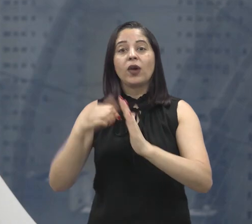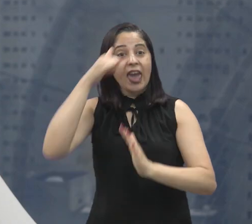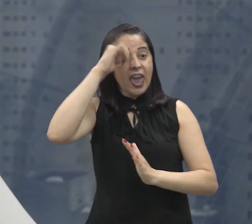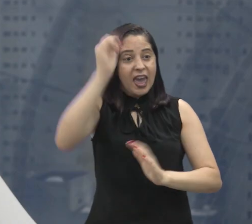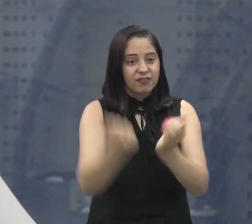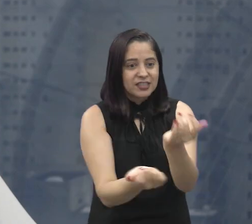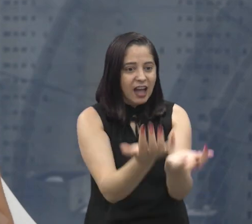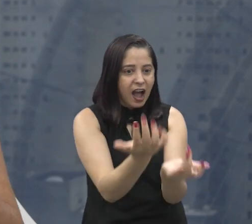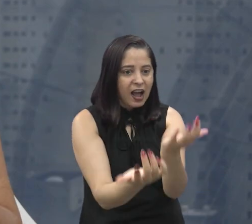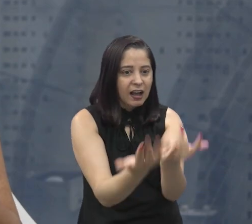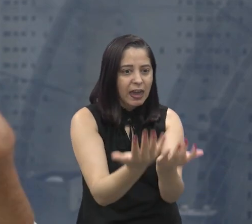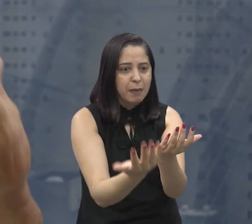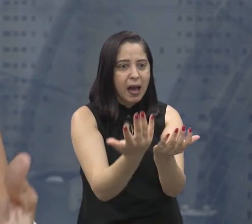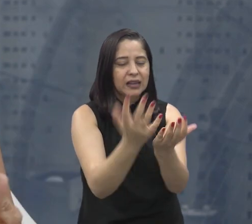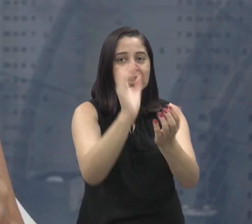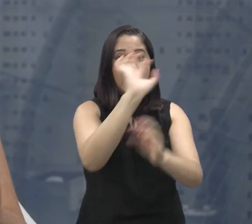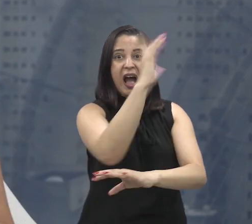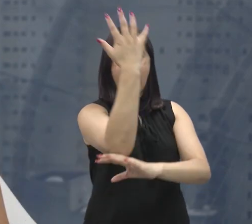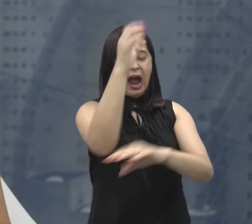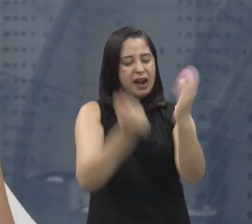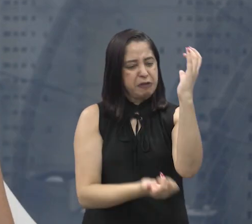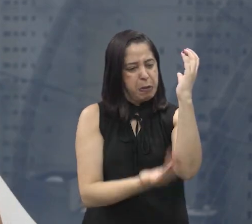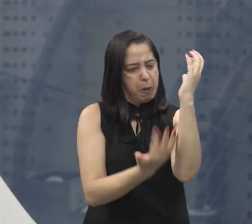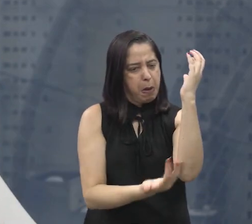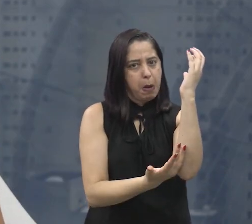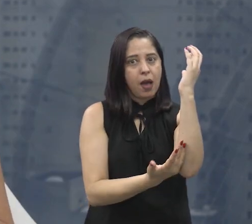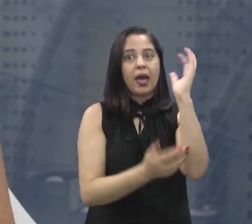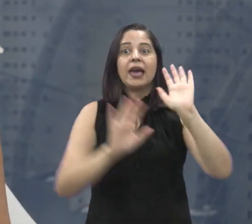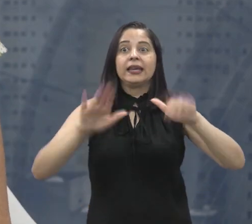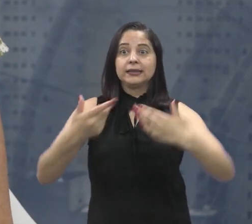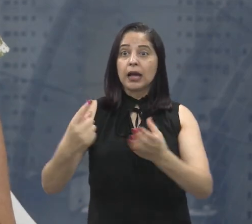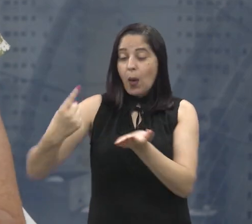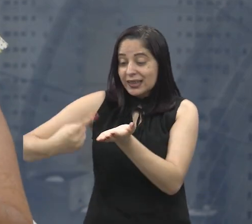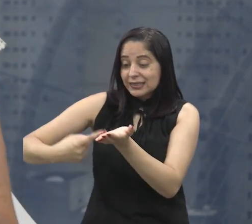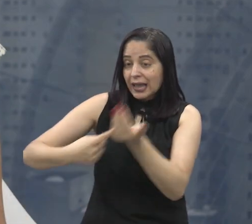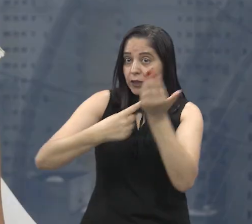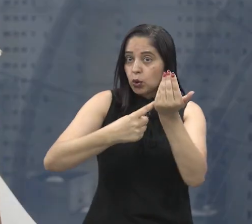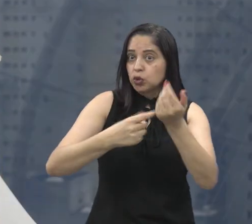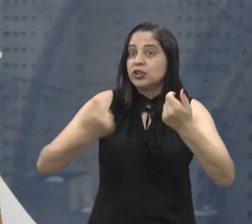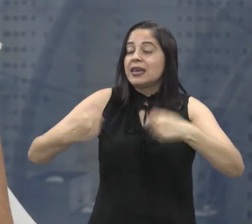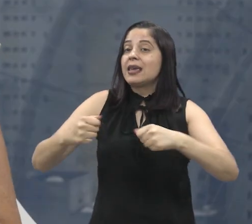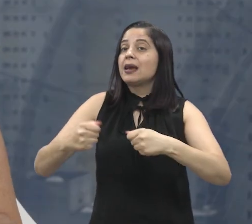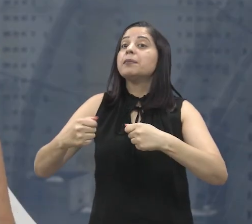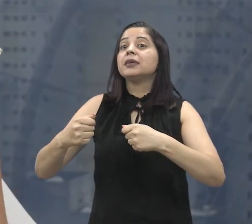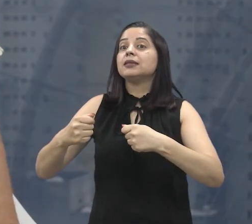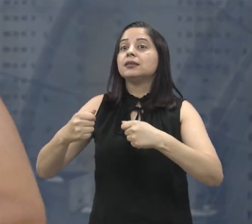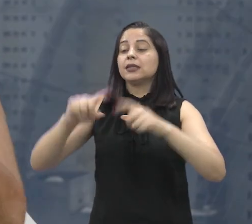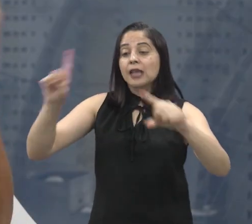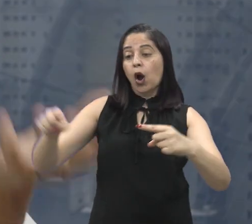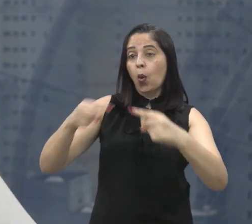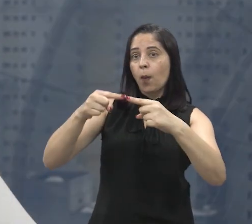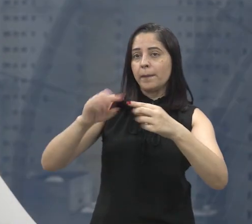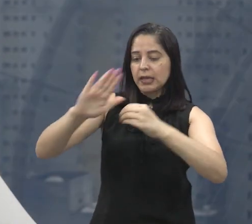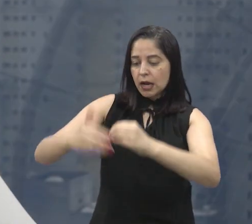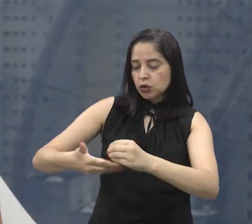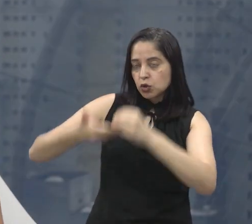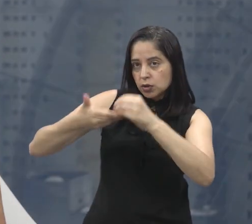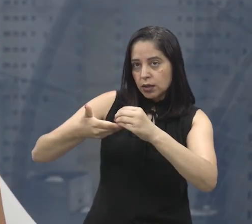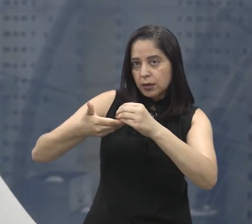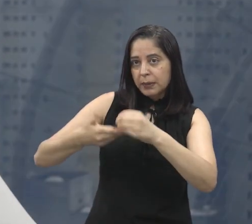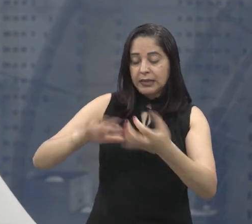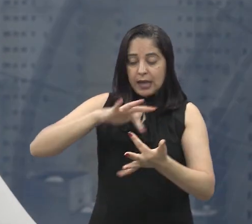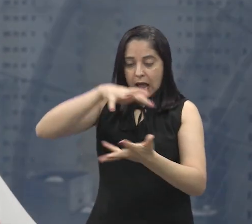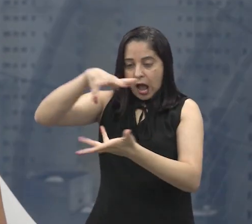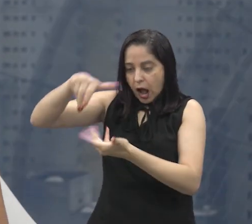novo sistema, é para pensar e garantir que não haja queimadas. Então, ser tecnológico é pensar no planeta Terra,